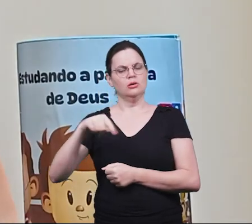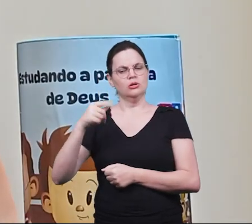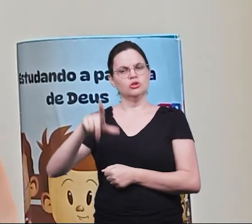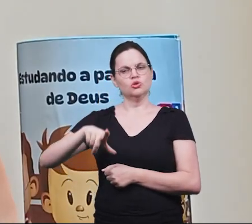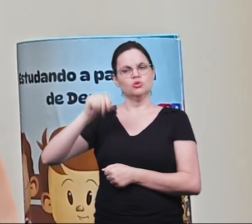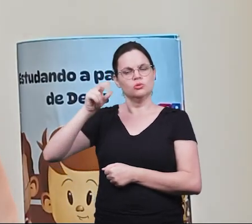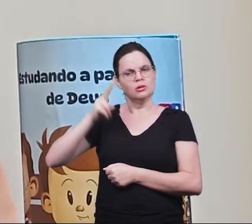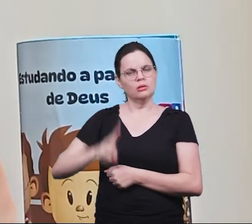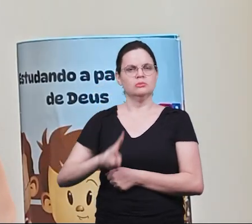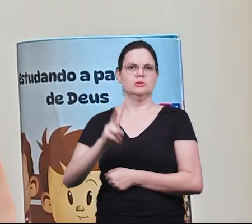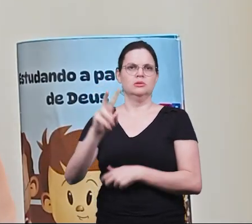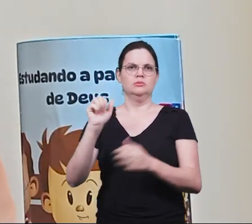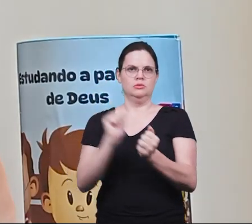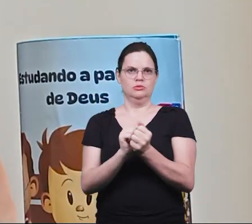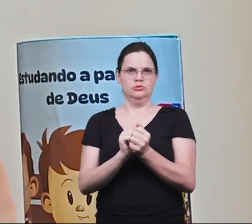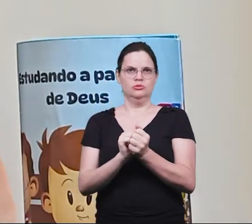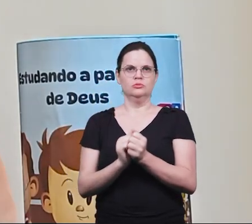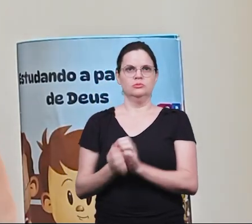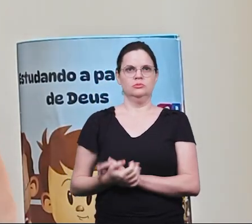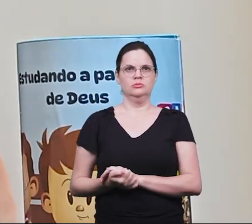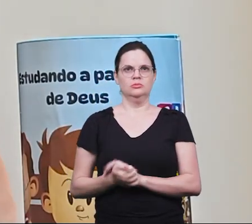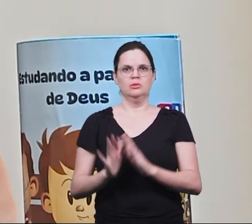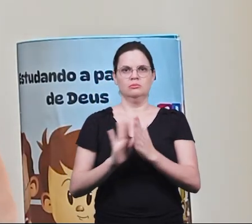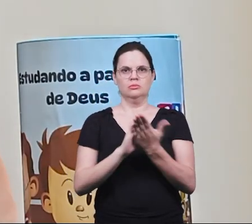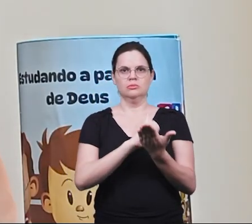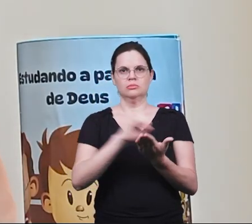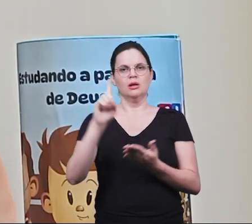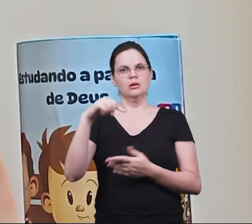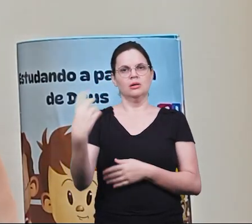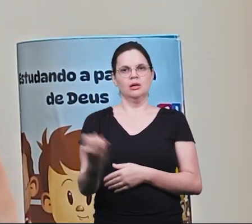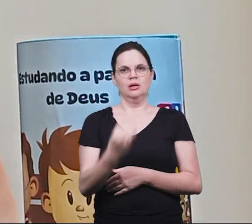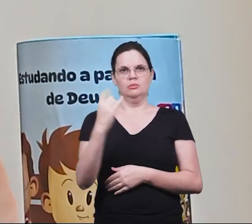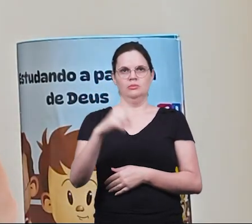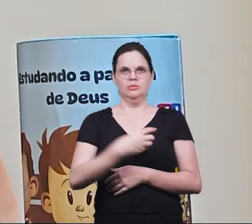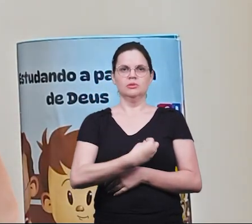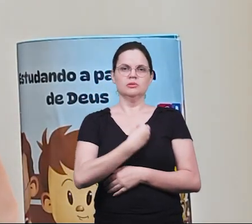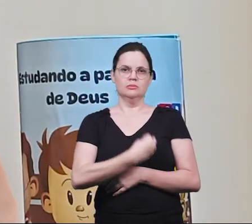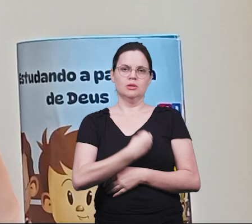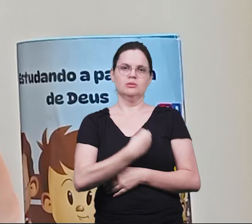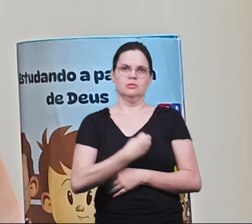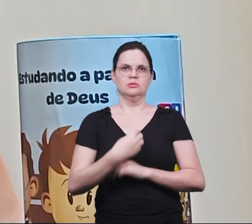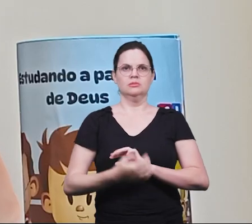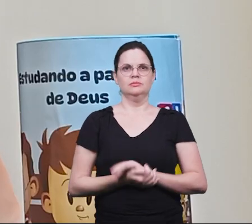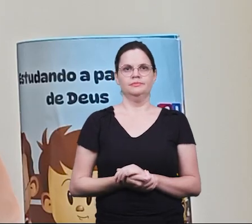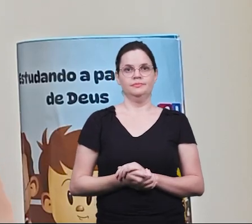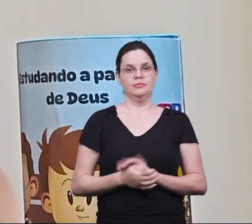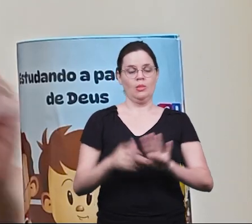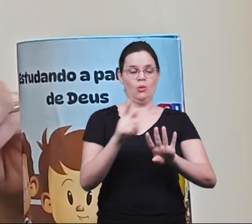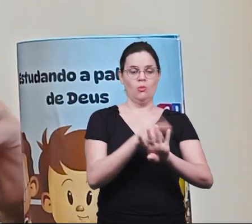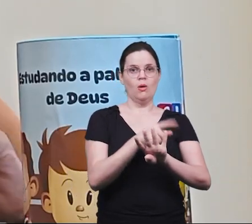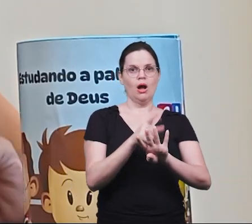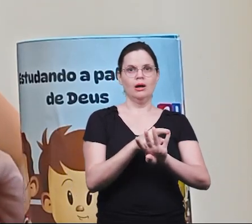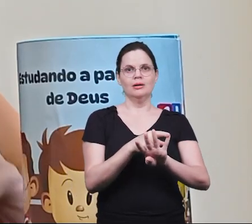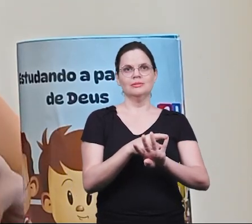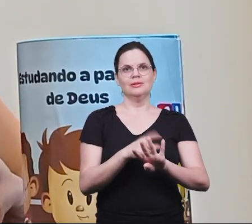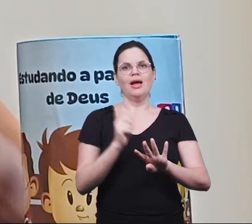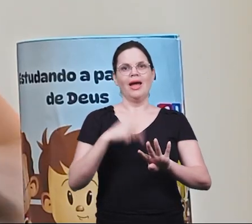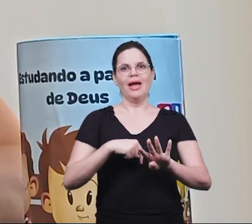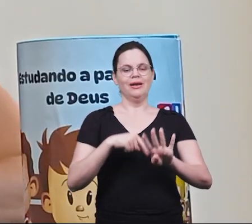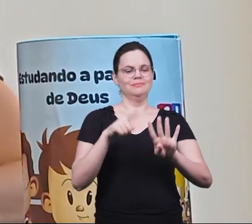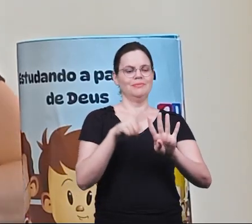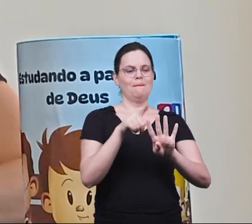nós escolhemos fazer o que é certo. Então a palavra ela é muito importante para as nossas vidas. Essa seria